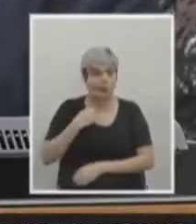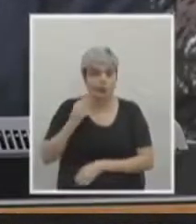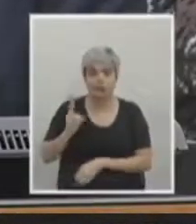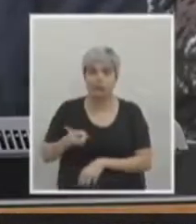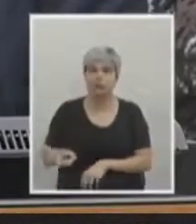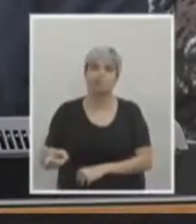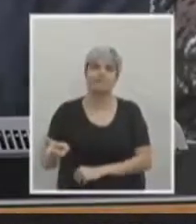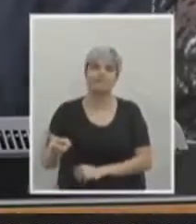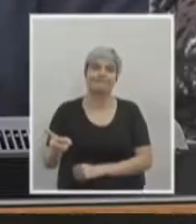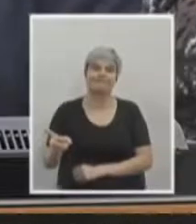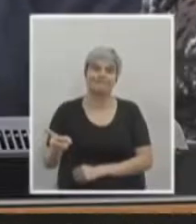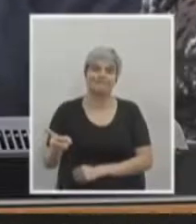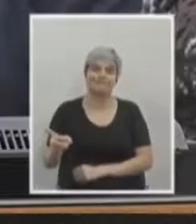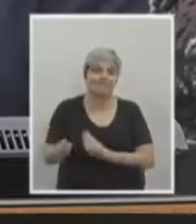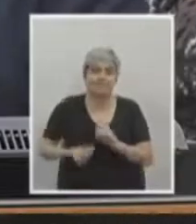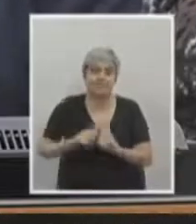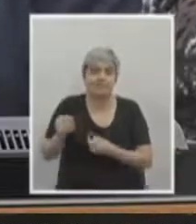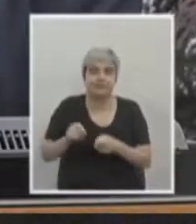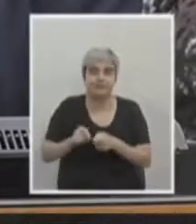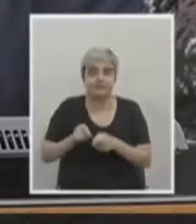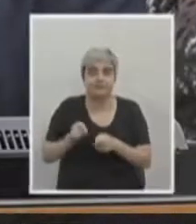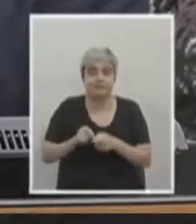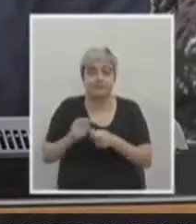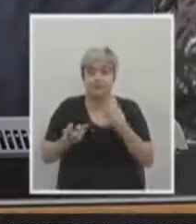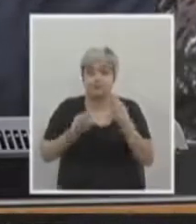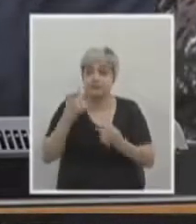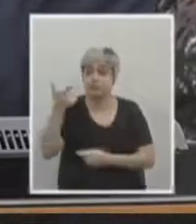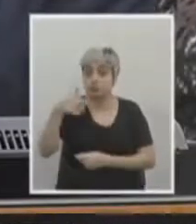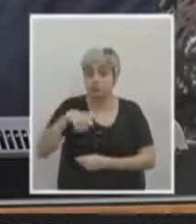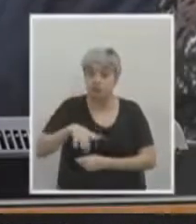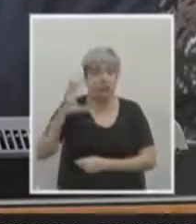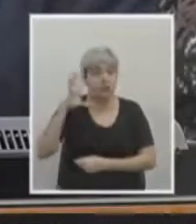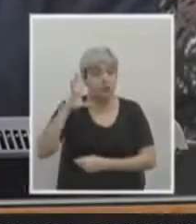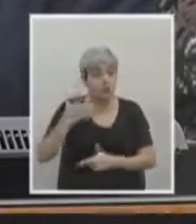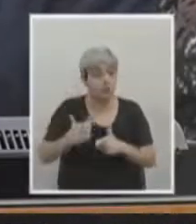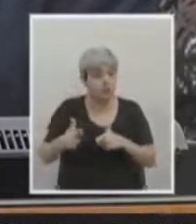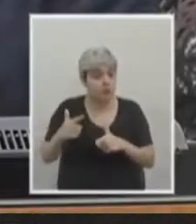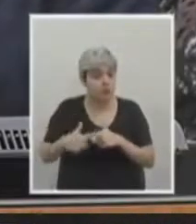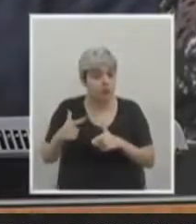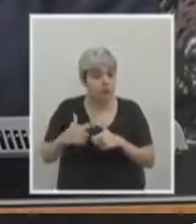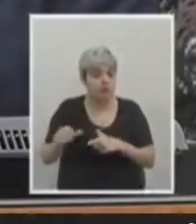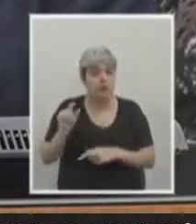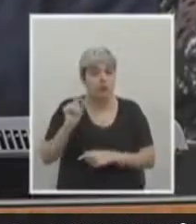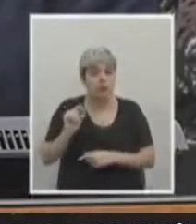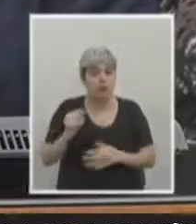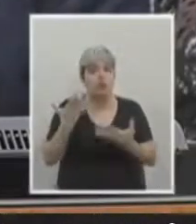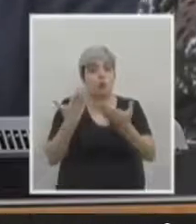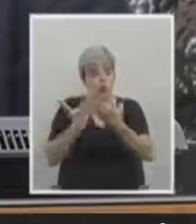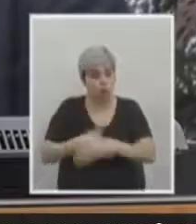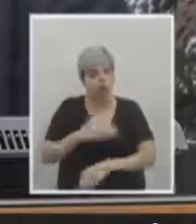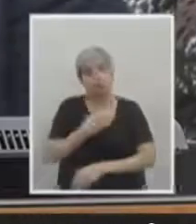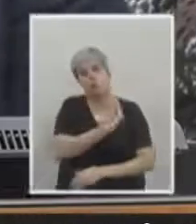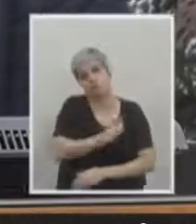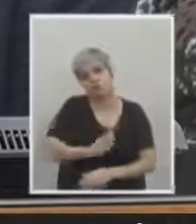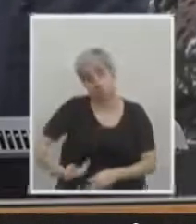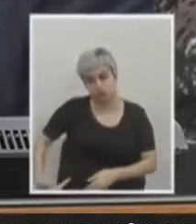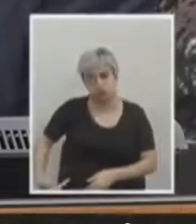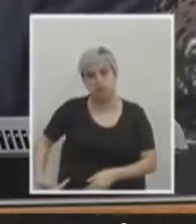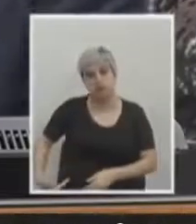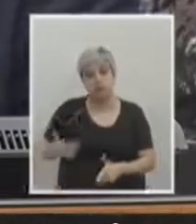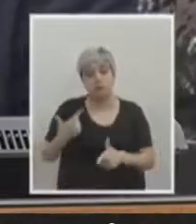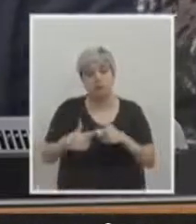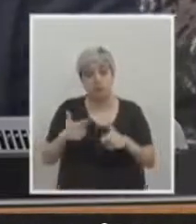utilizada. E, volto a repetir, a solução para esse problema se chama concurso público e a solução para o